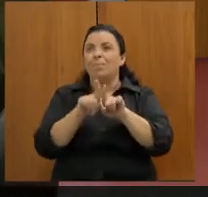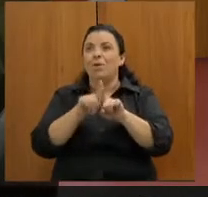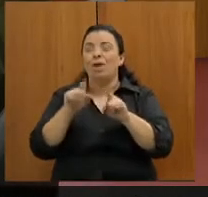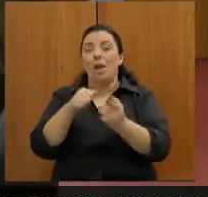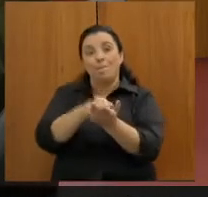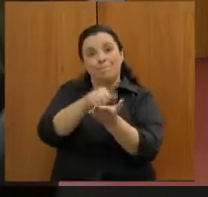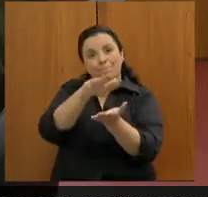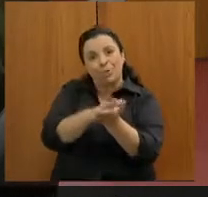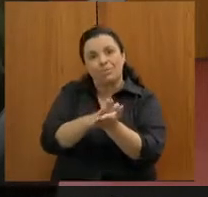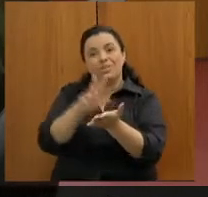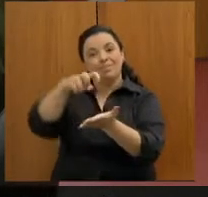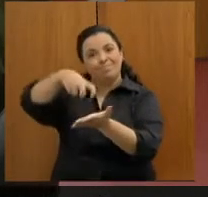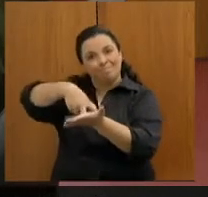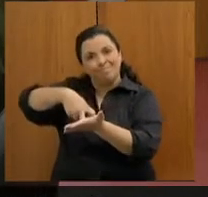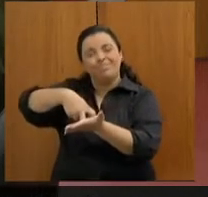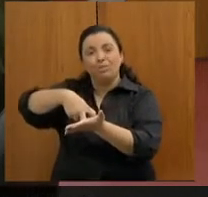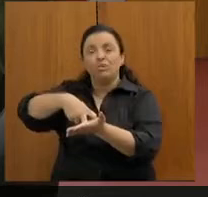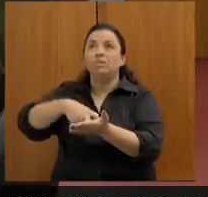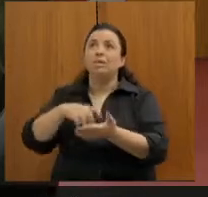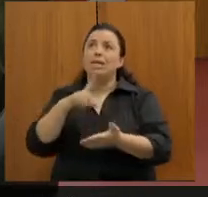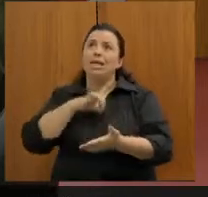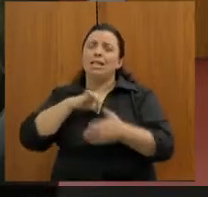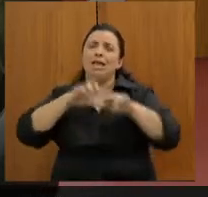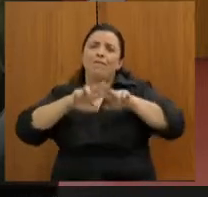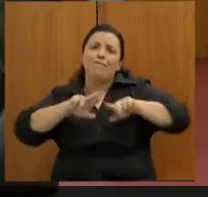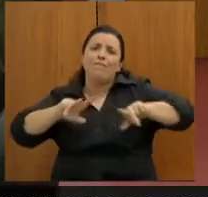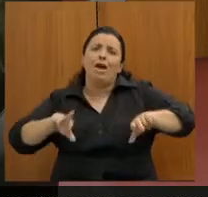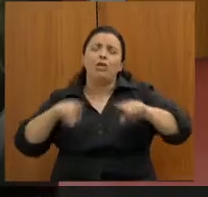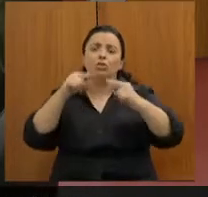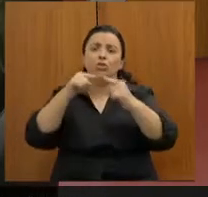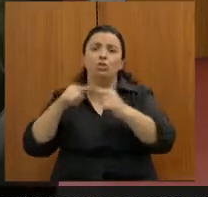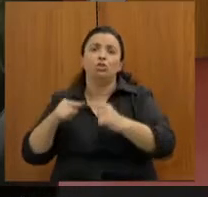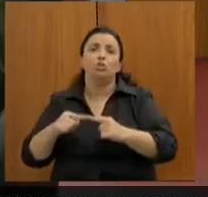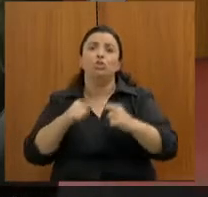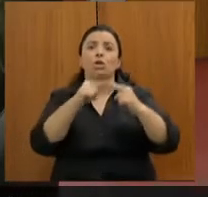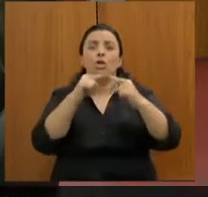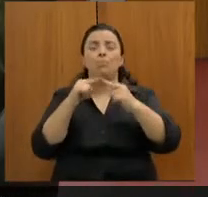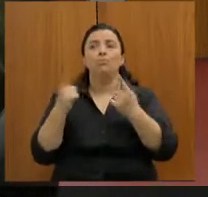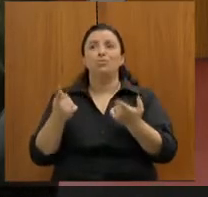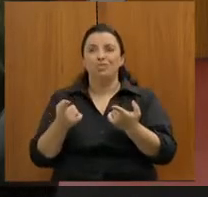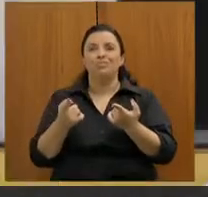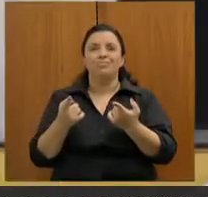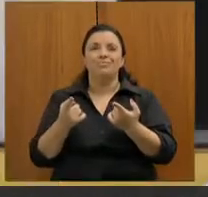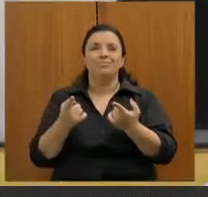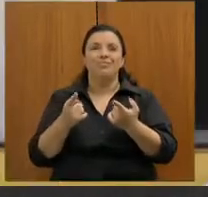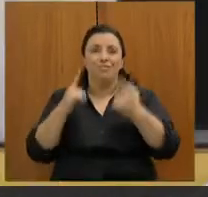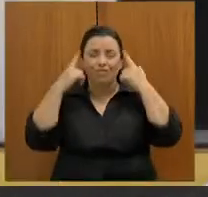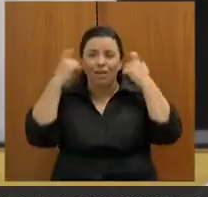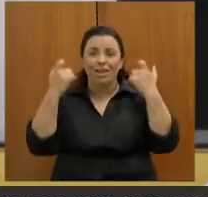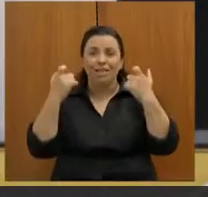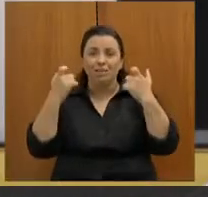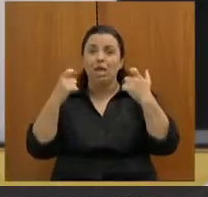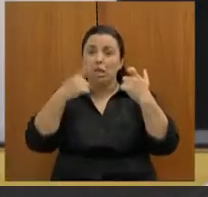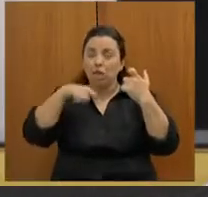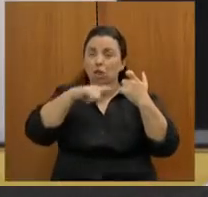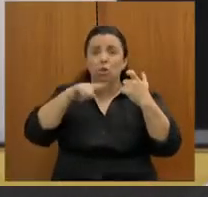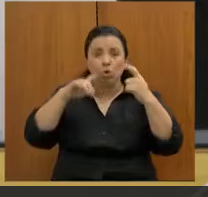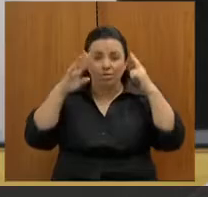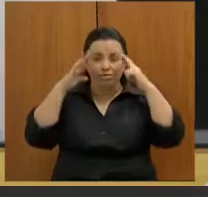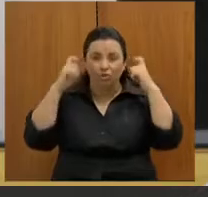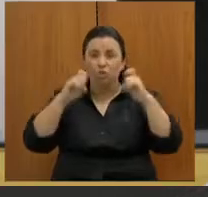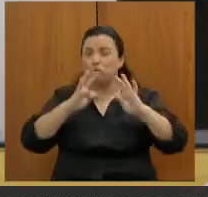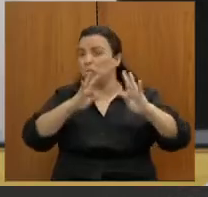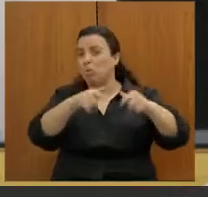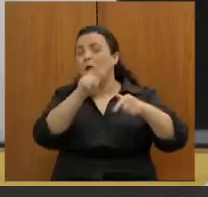traçar mensagens que existem muitos e diversos tipos de violência e que todos eles são criminosos e precisam ser combatidos e bonitos